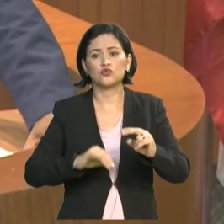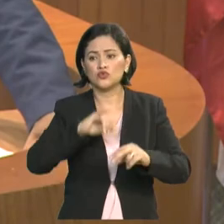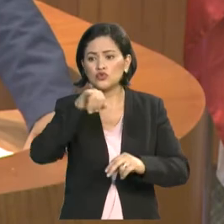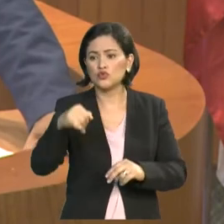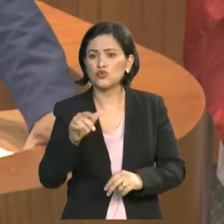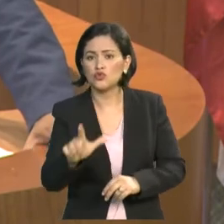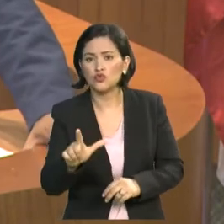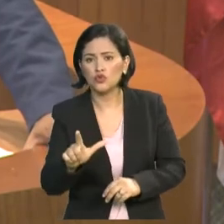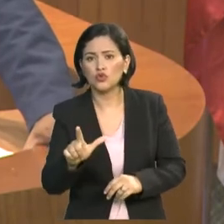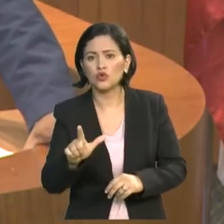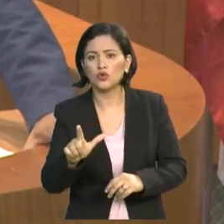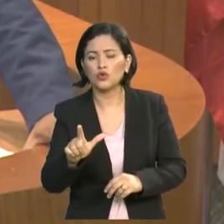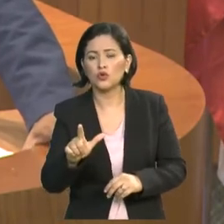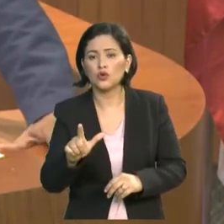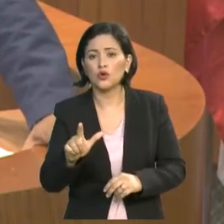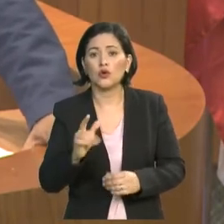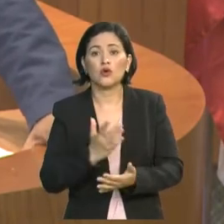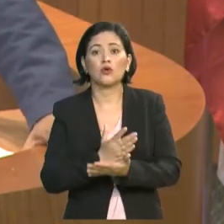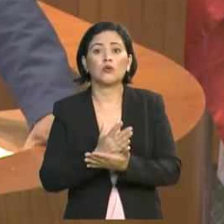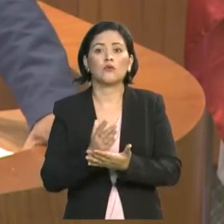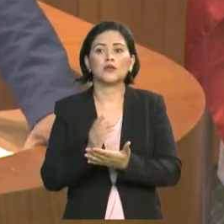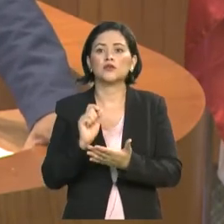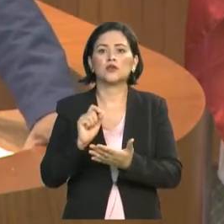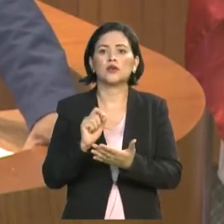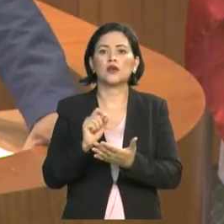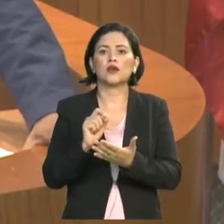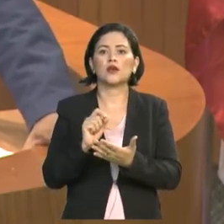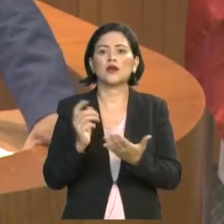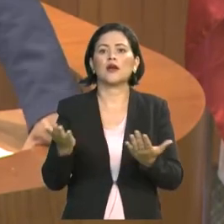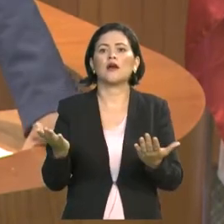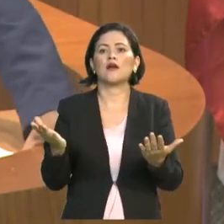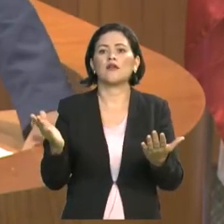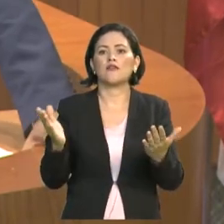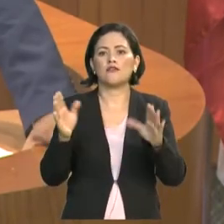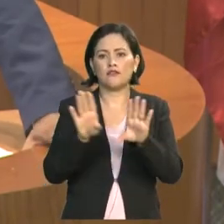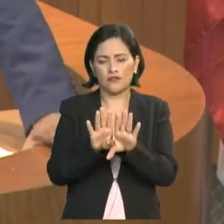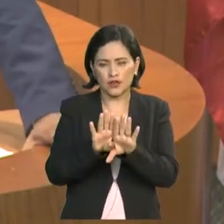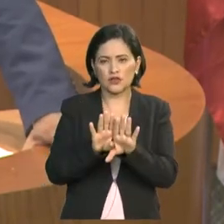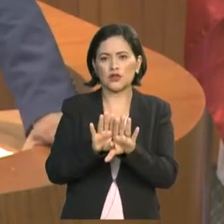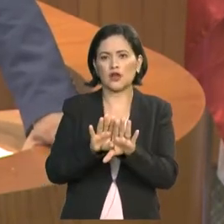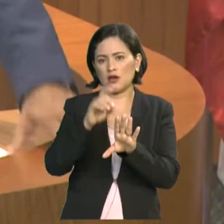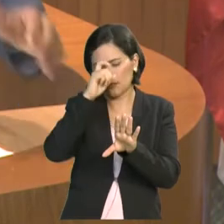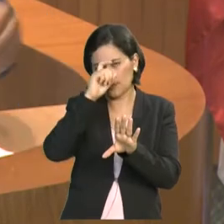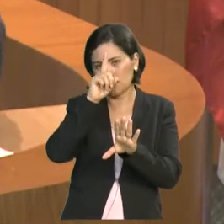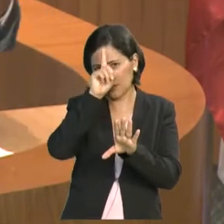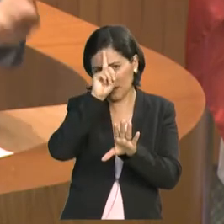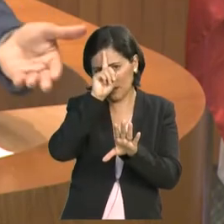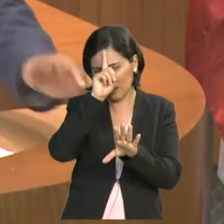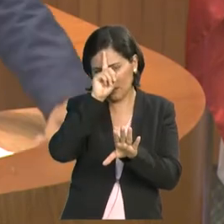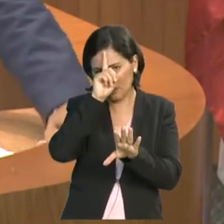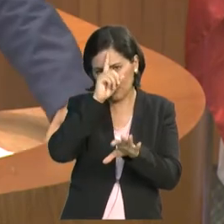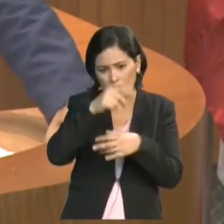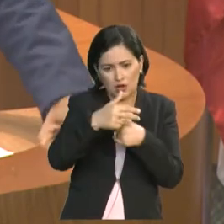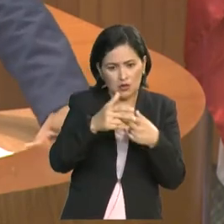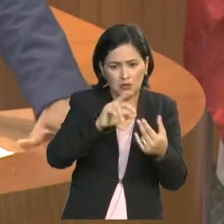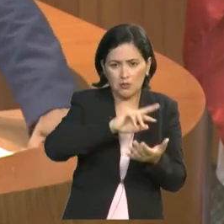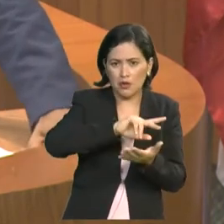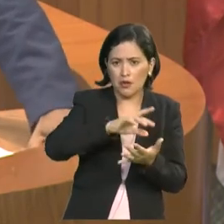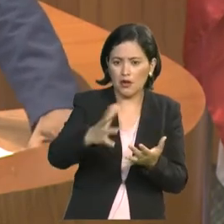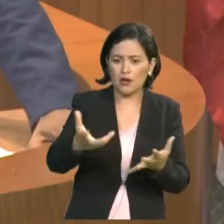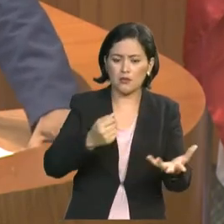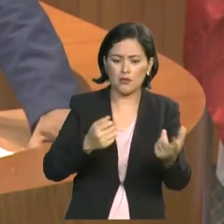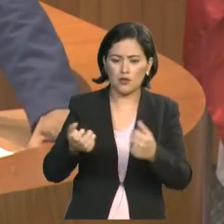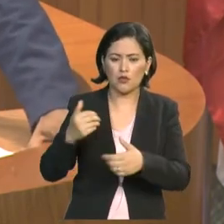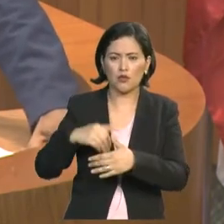melhoraram as UPAs, que não melhoraram os hospitais. Aí chega uma segunda onda, e aí novamente fica em casa, porque